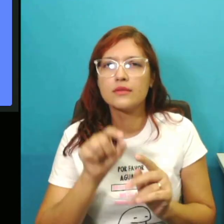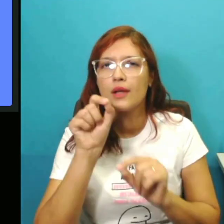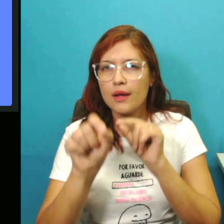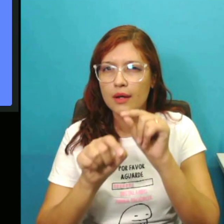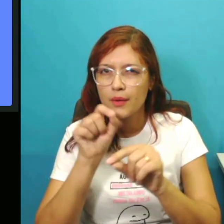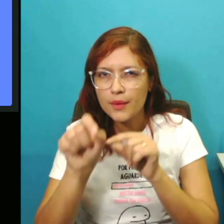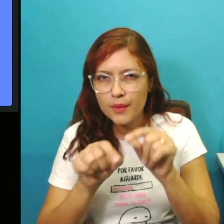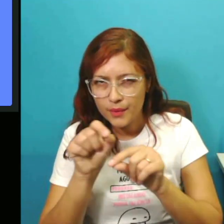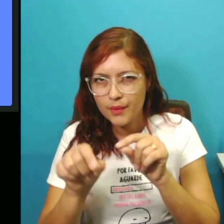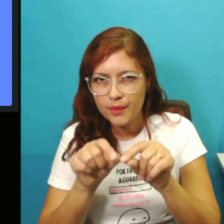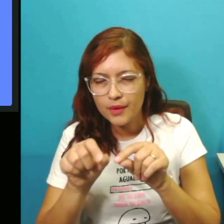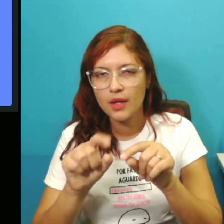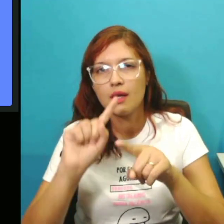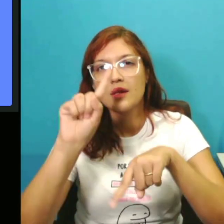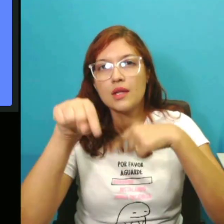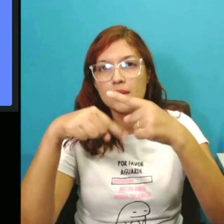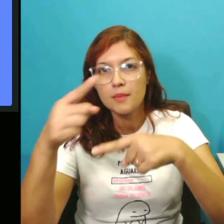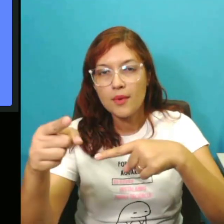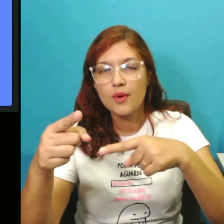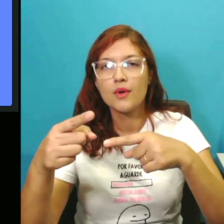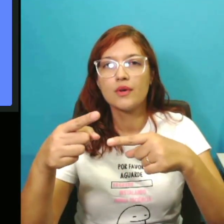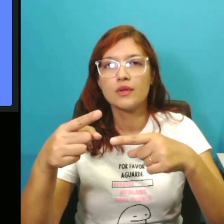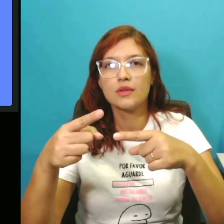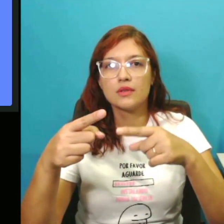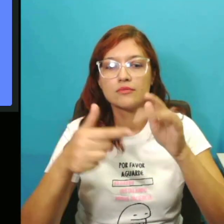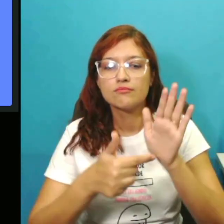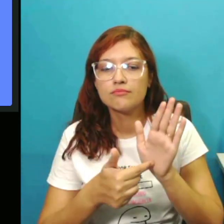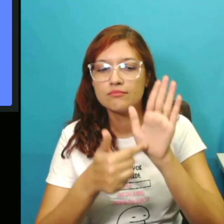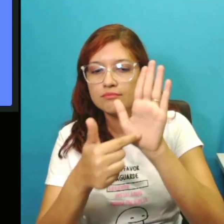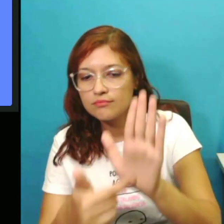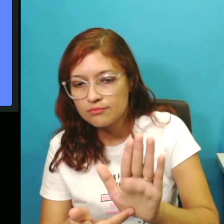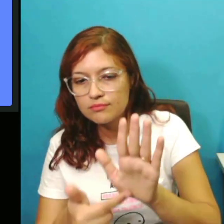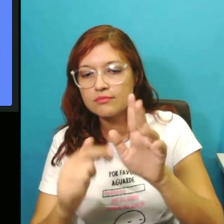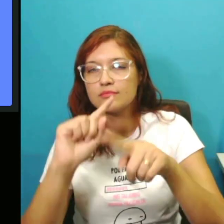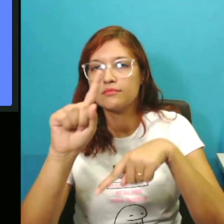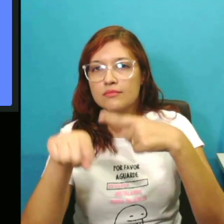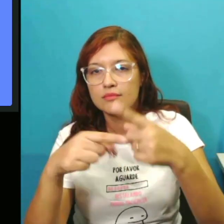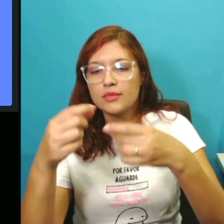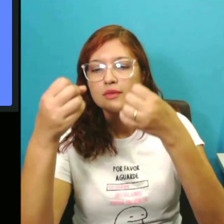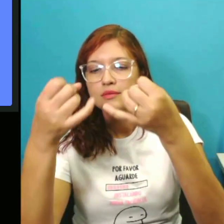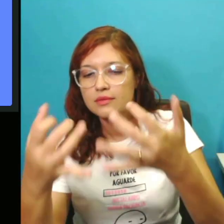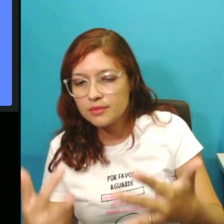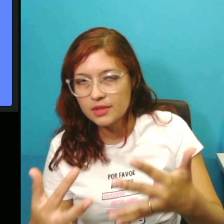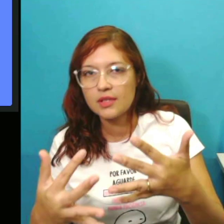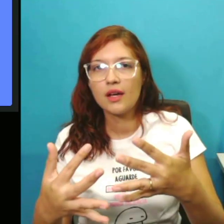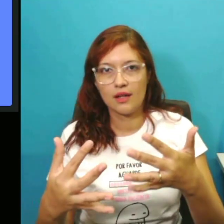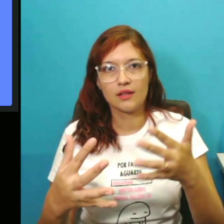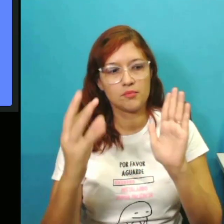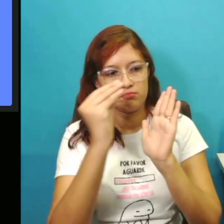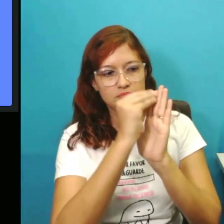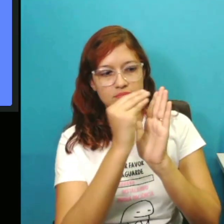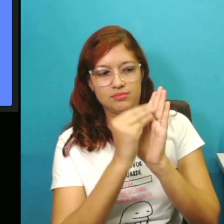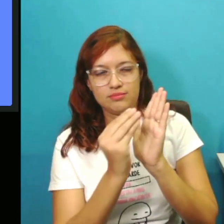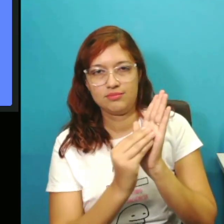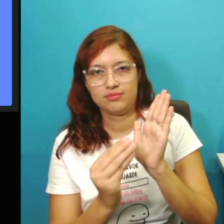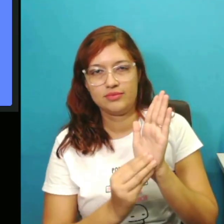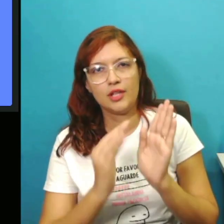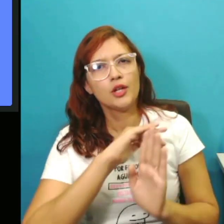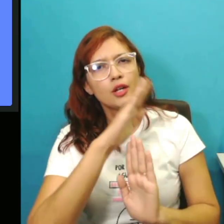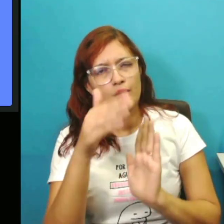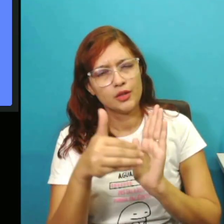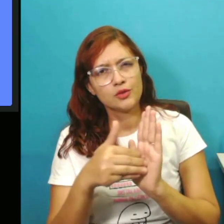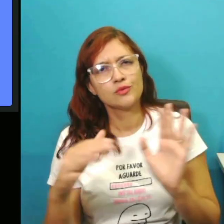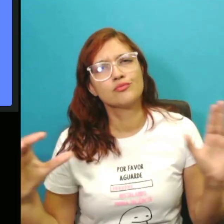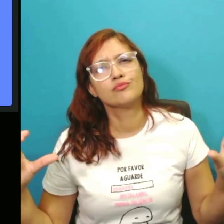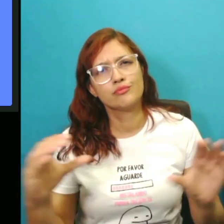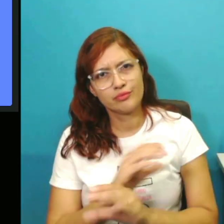E antes, ele já cita quais perguntas seriam adequadas fazer aos alunos. Então, todos